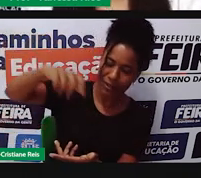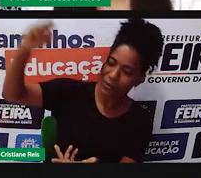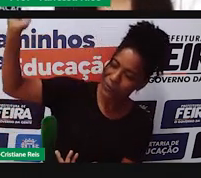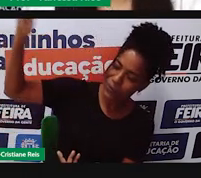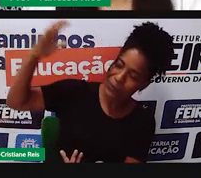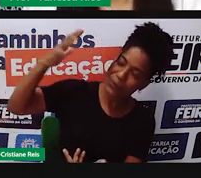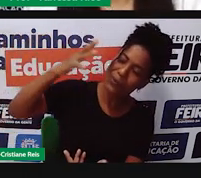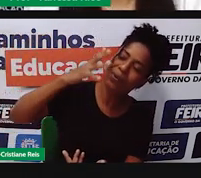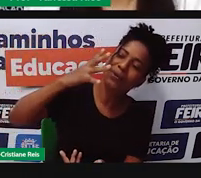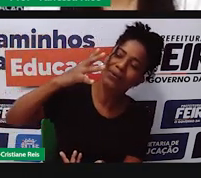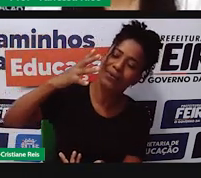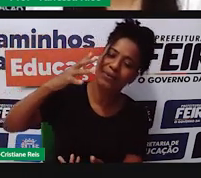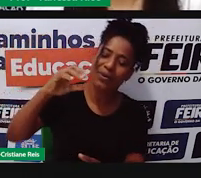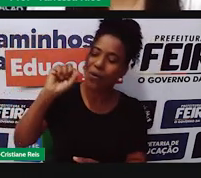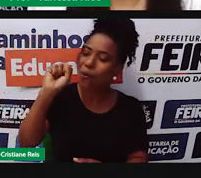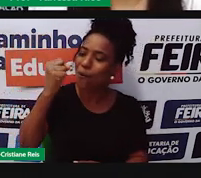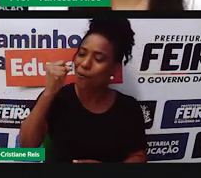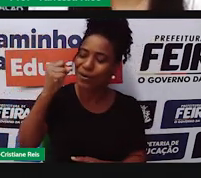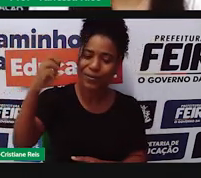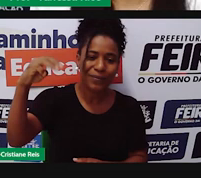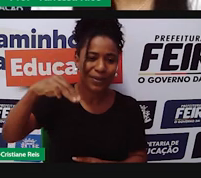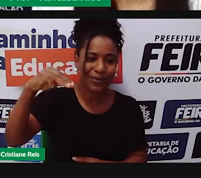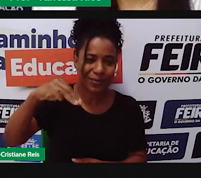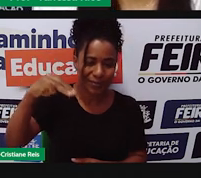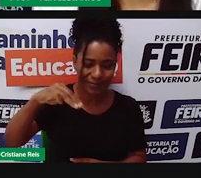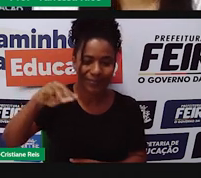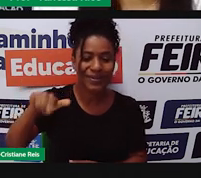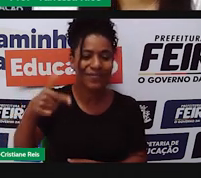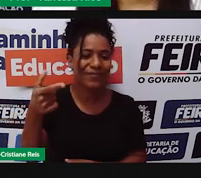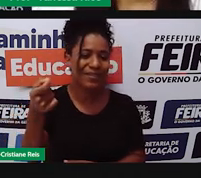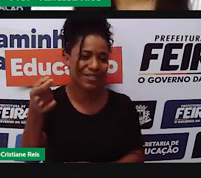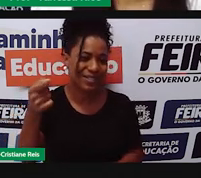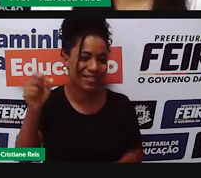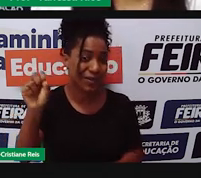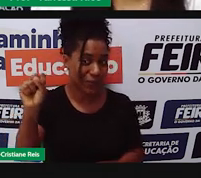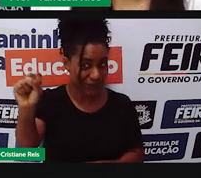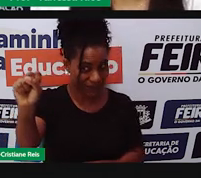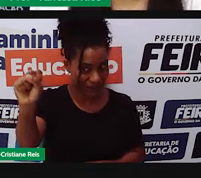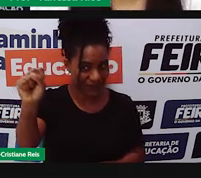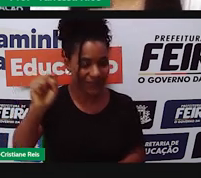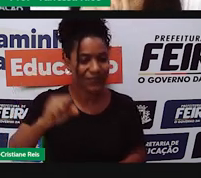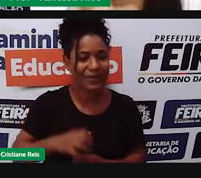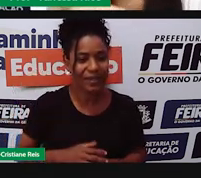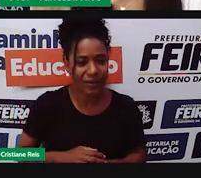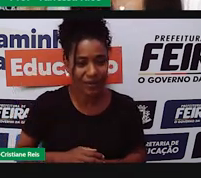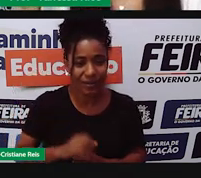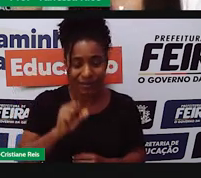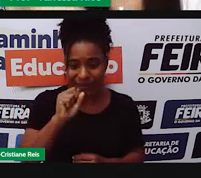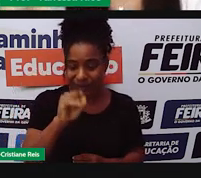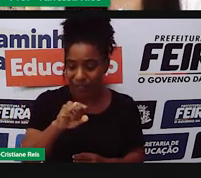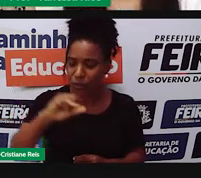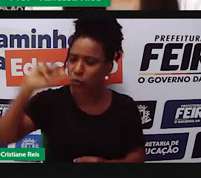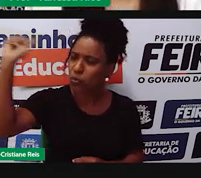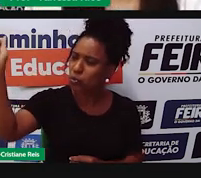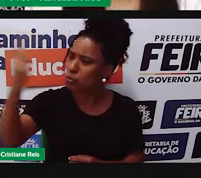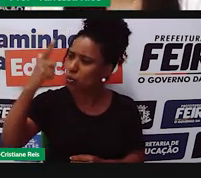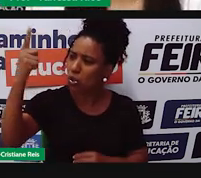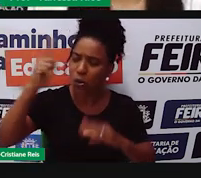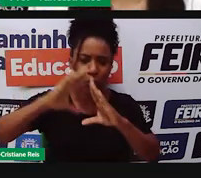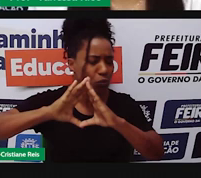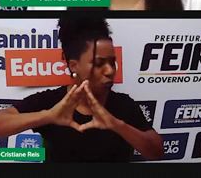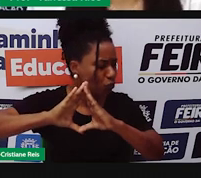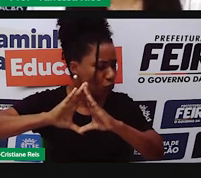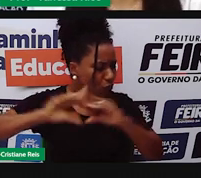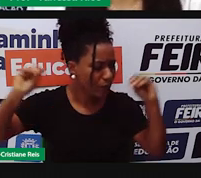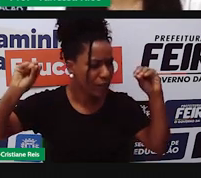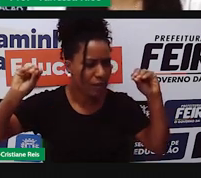gente 8 minutos e 20 segundos depois. Então, se o sol, ó, plim, desaparecesse,